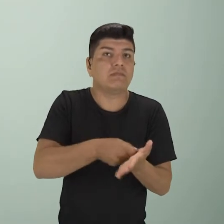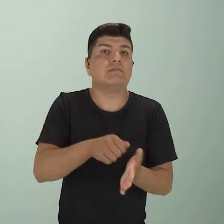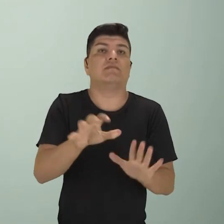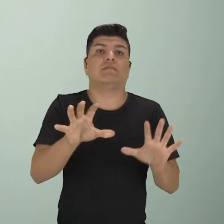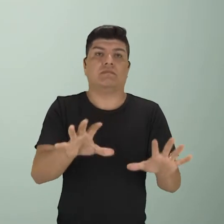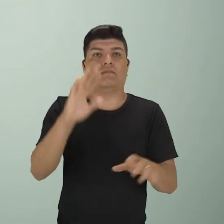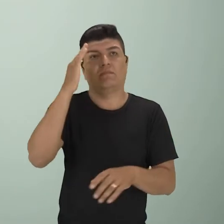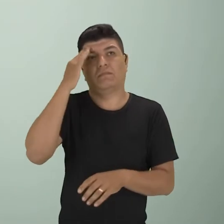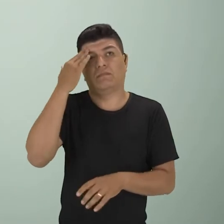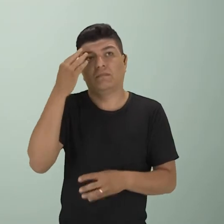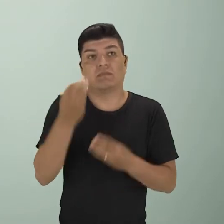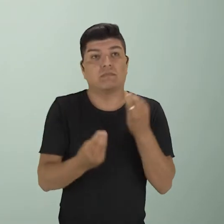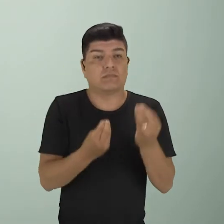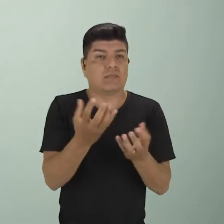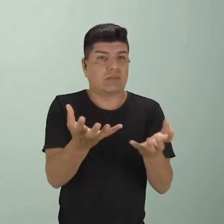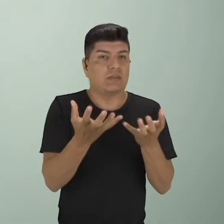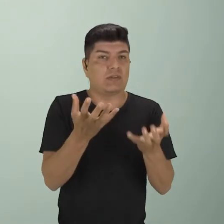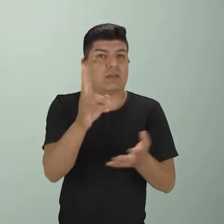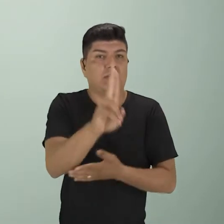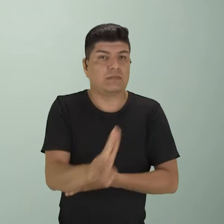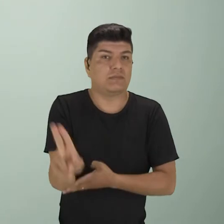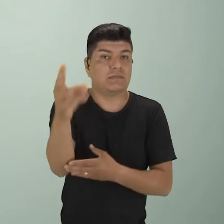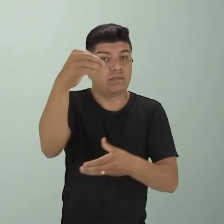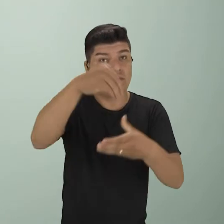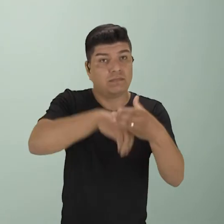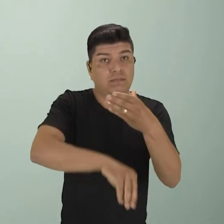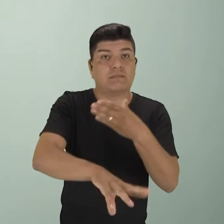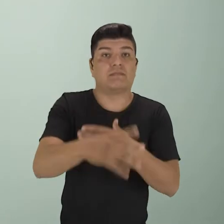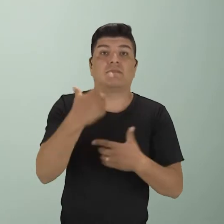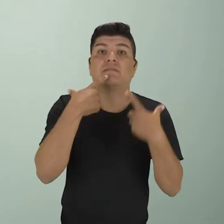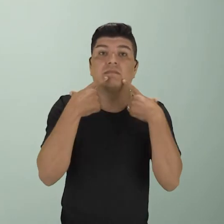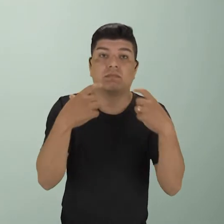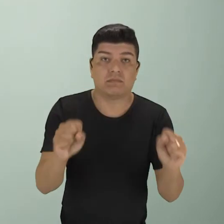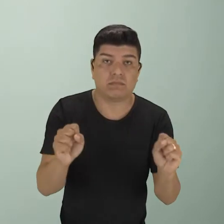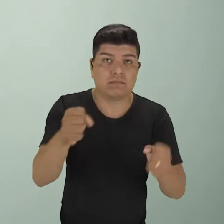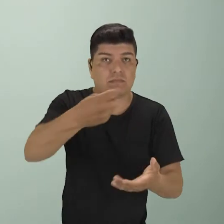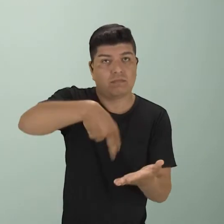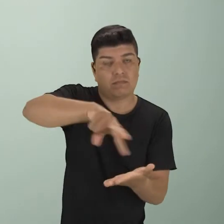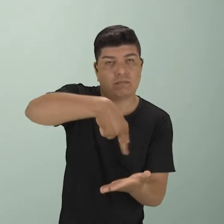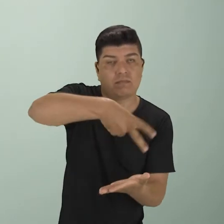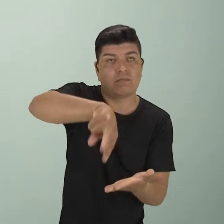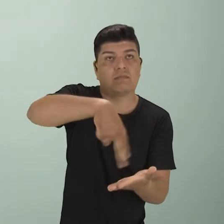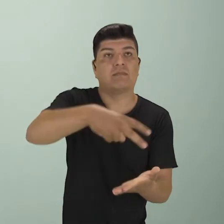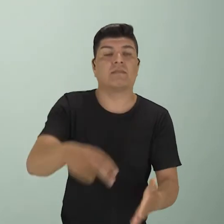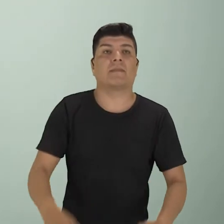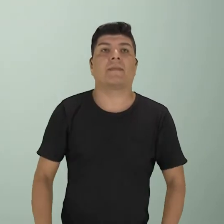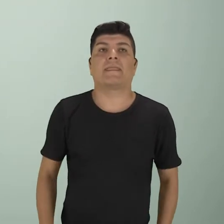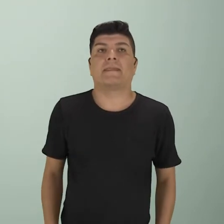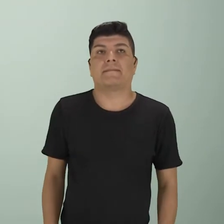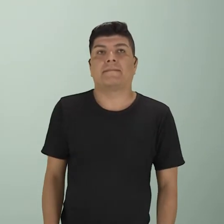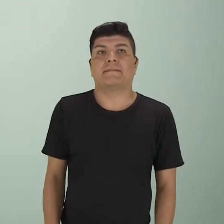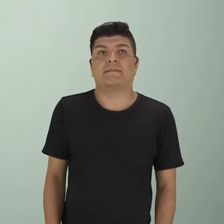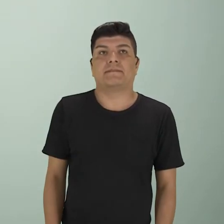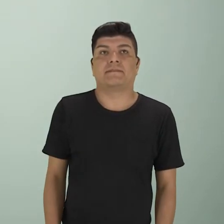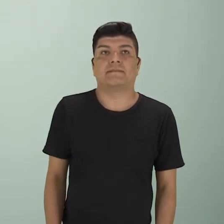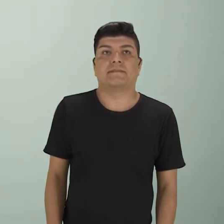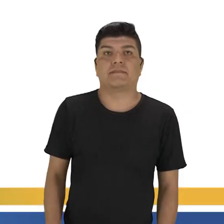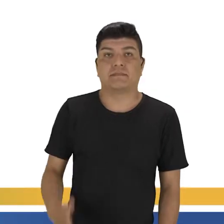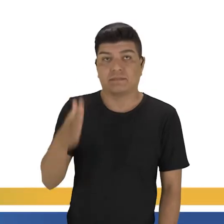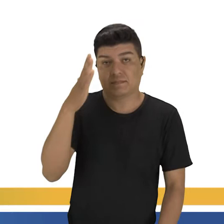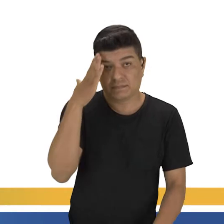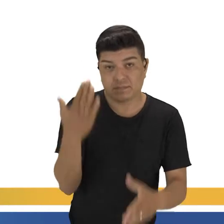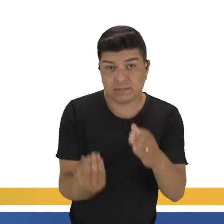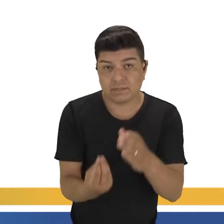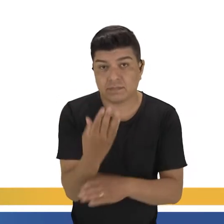sim entendendo como ele queria aplicar isso dentro da sua linguagem de dança. Ele descobriu